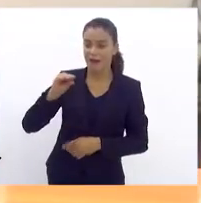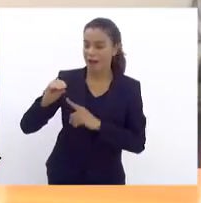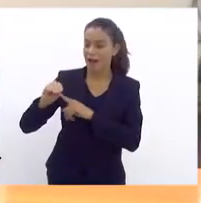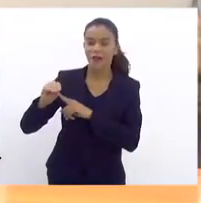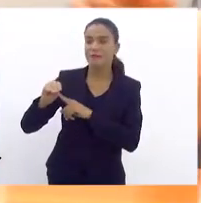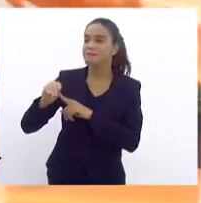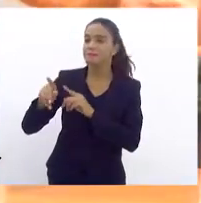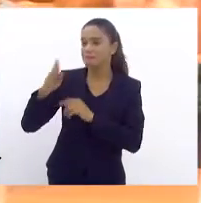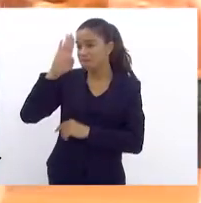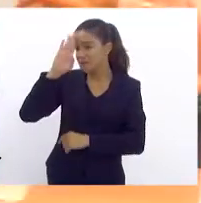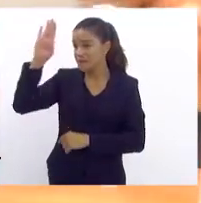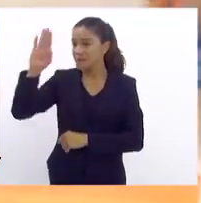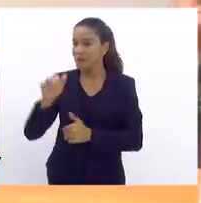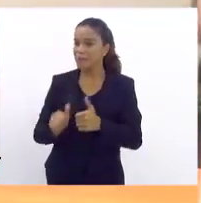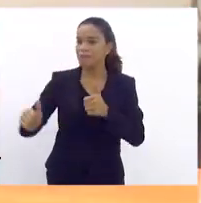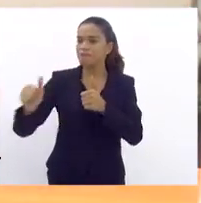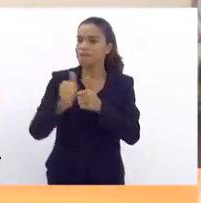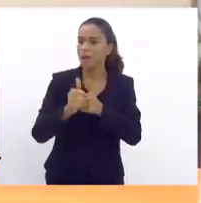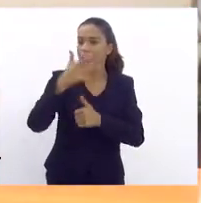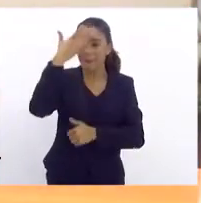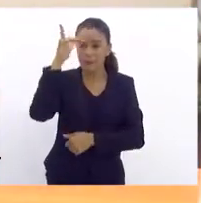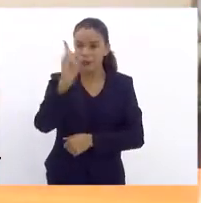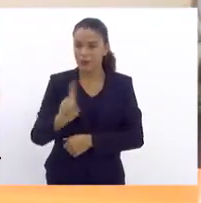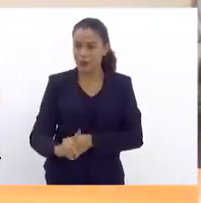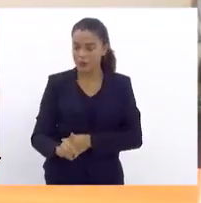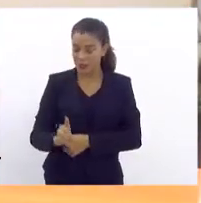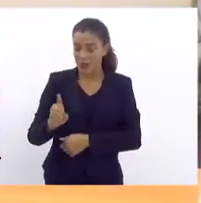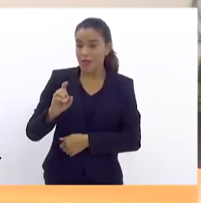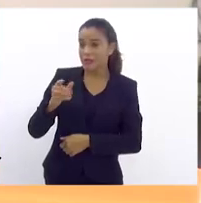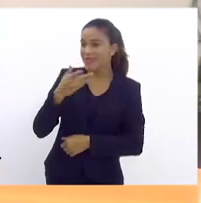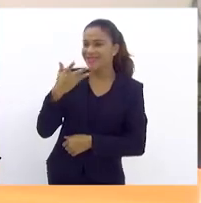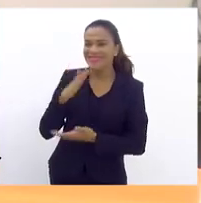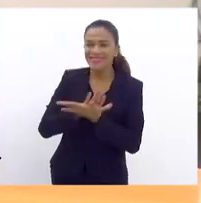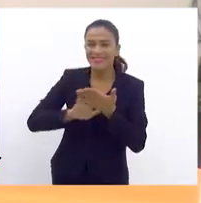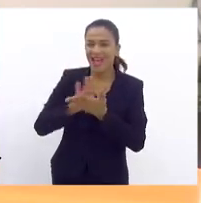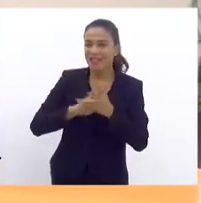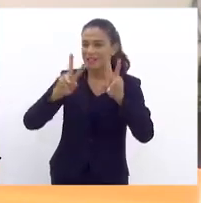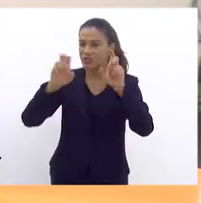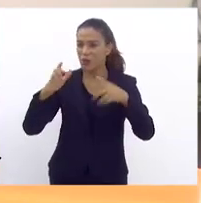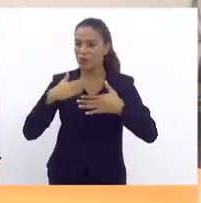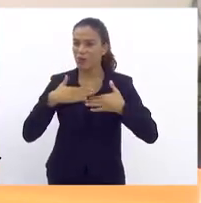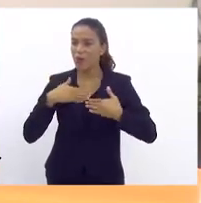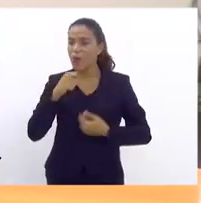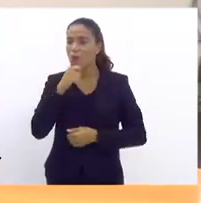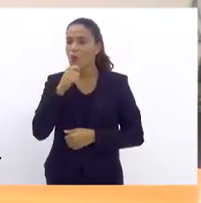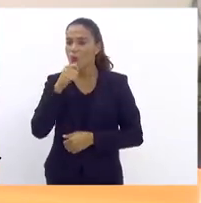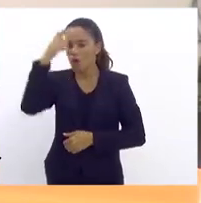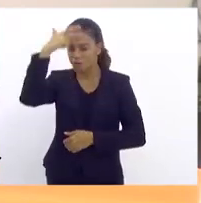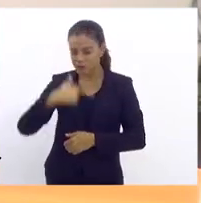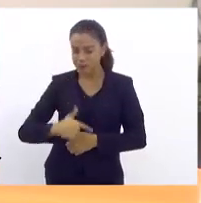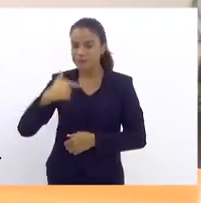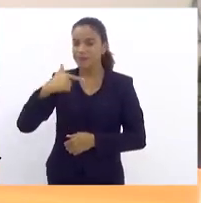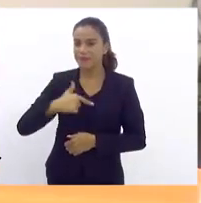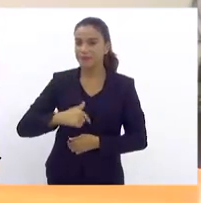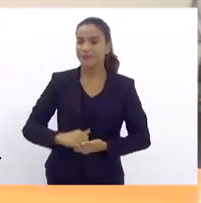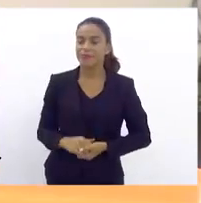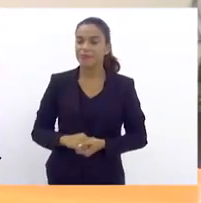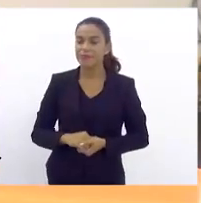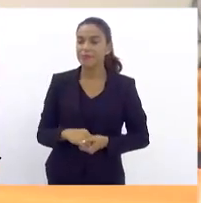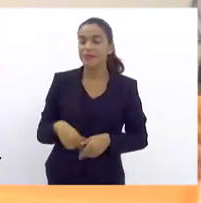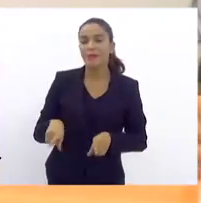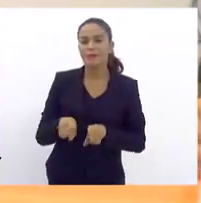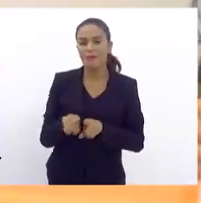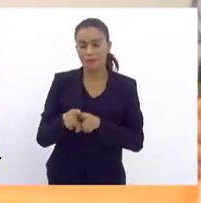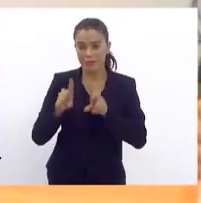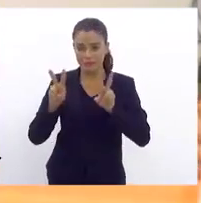da pessoa com deficiência né nada sobre nós sem nós Essa é a prática e ainda nessa toada